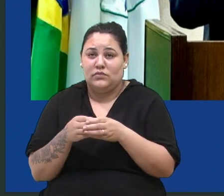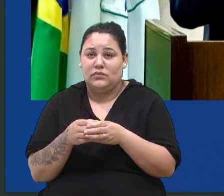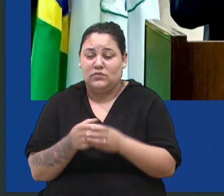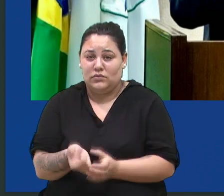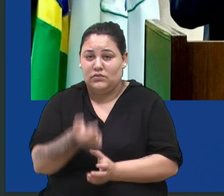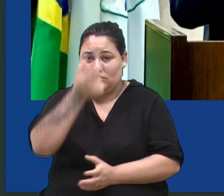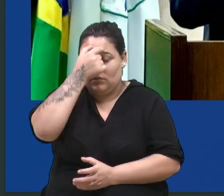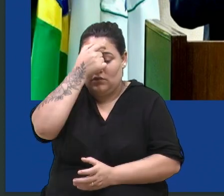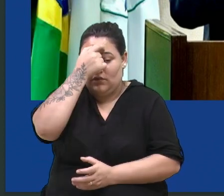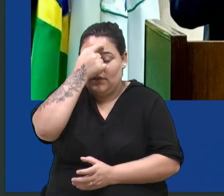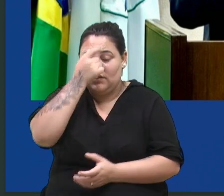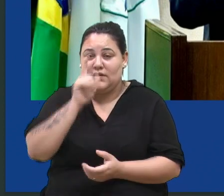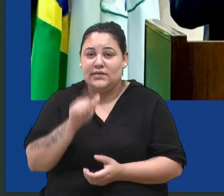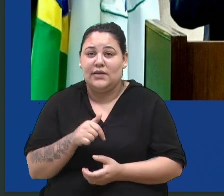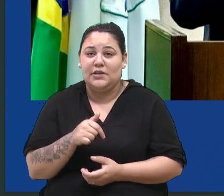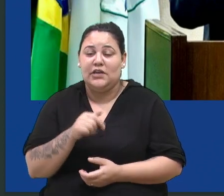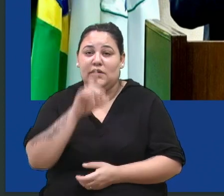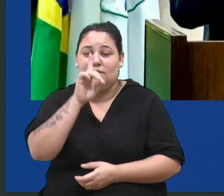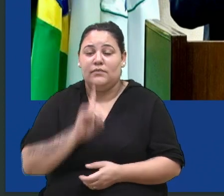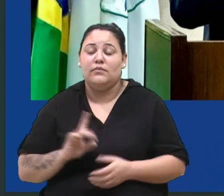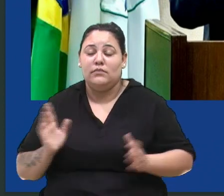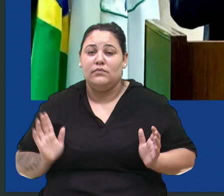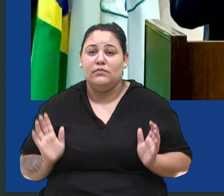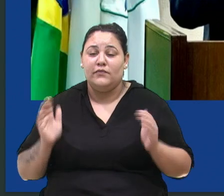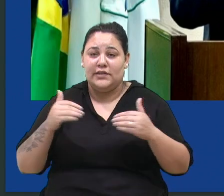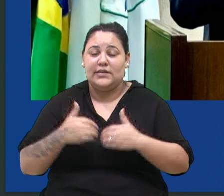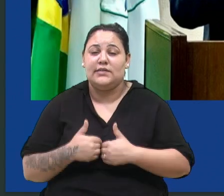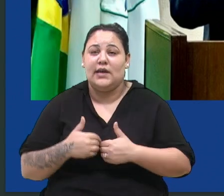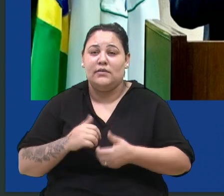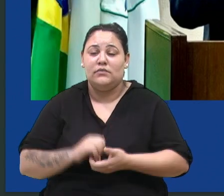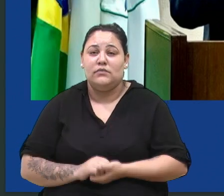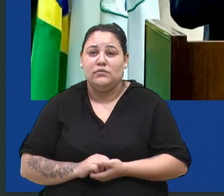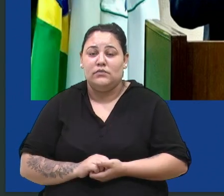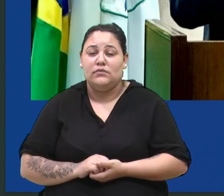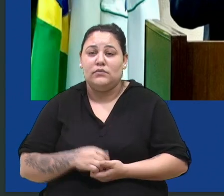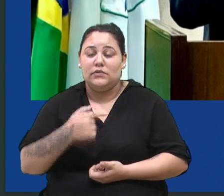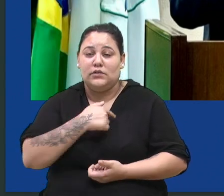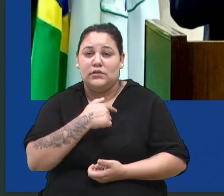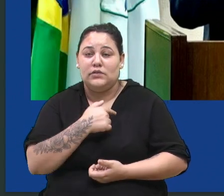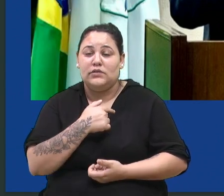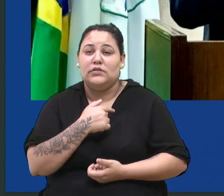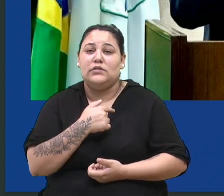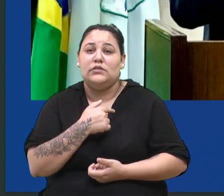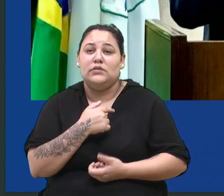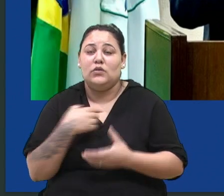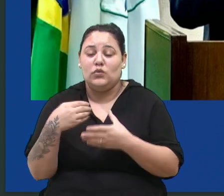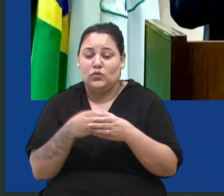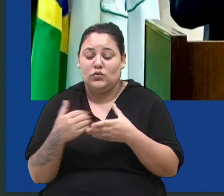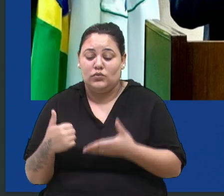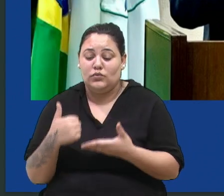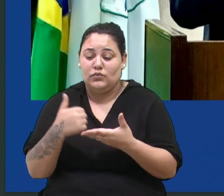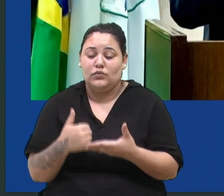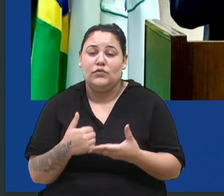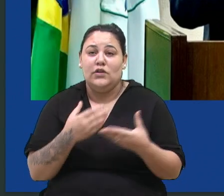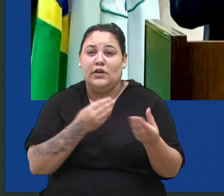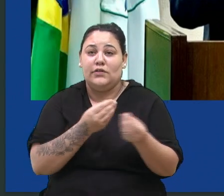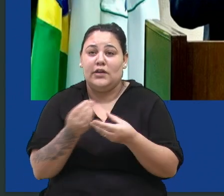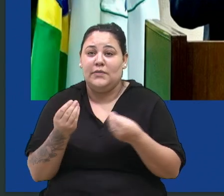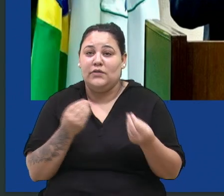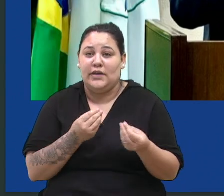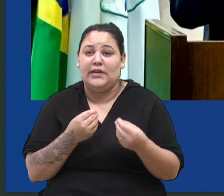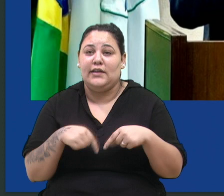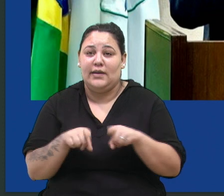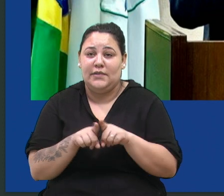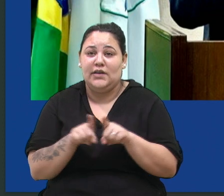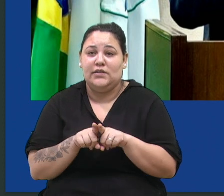da defesa dos direitos dos autistas, né? Esta frente parlamentar que é muito atuante, liderada pela vereadora Tati, mas também com